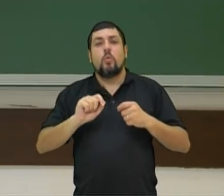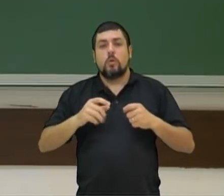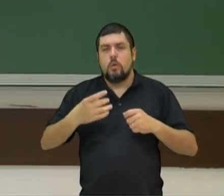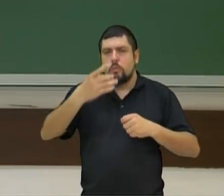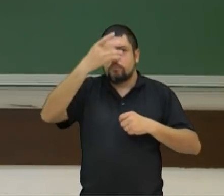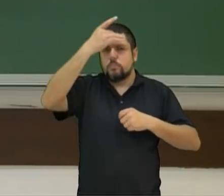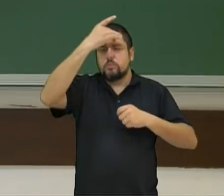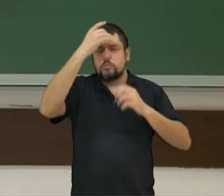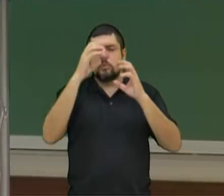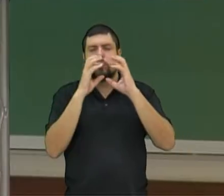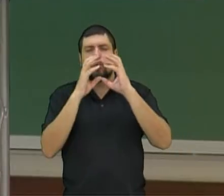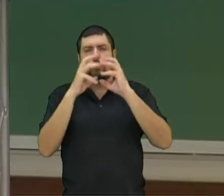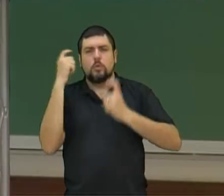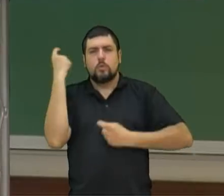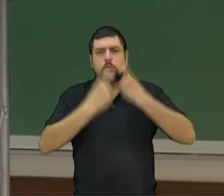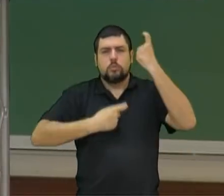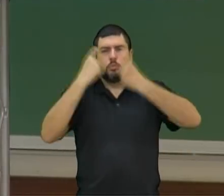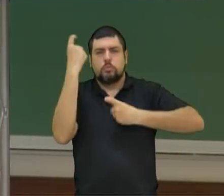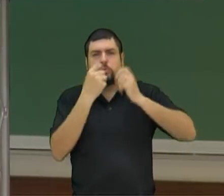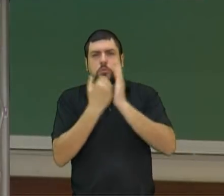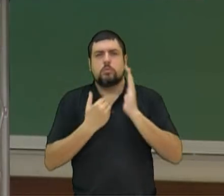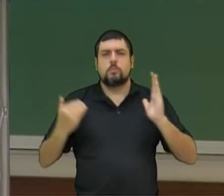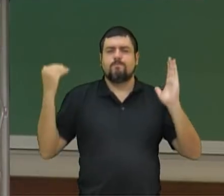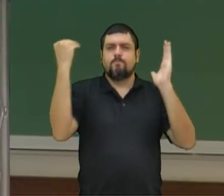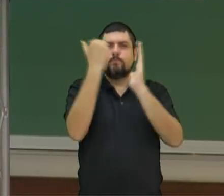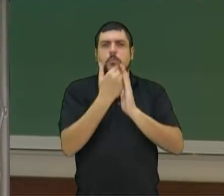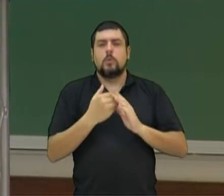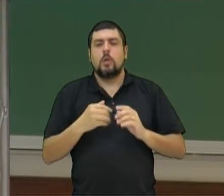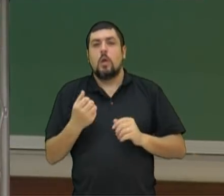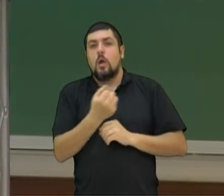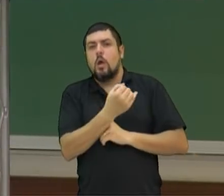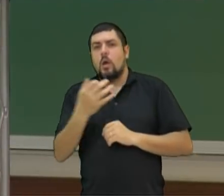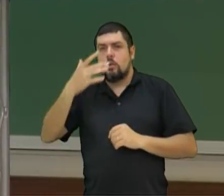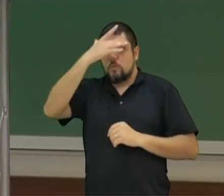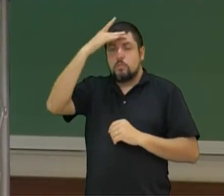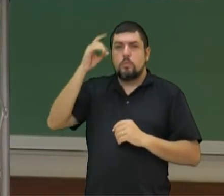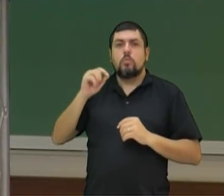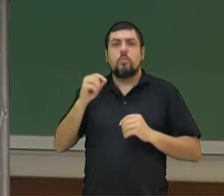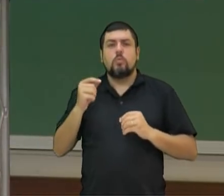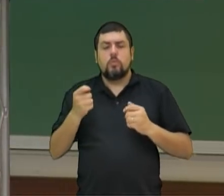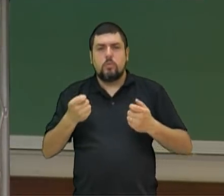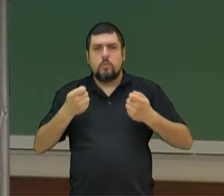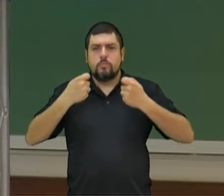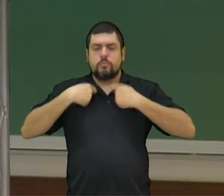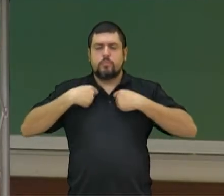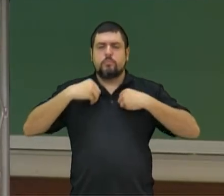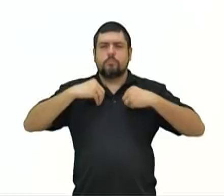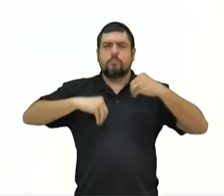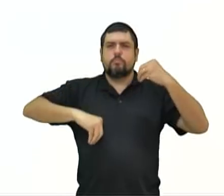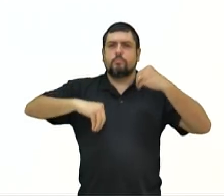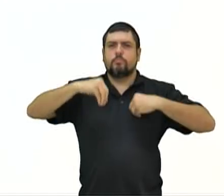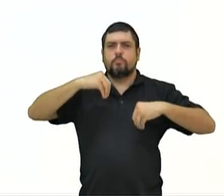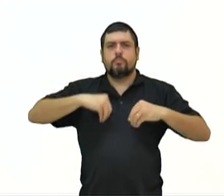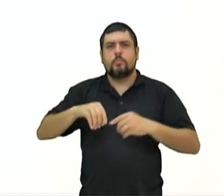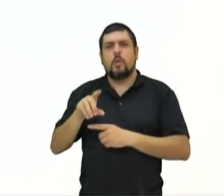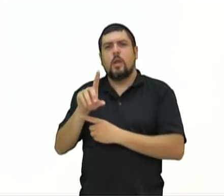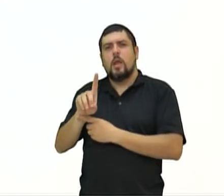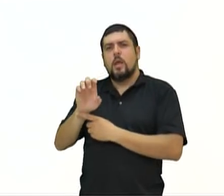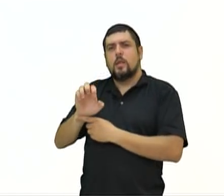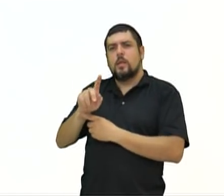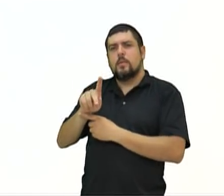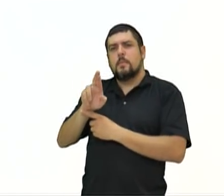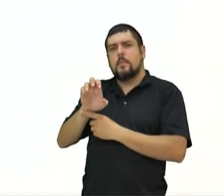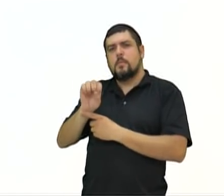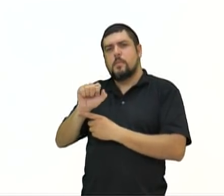nosso sistema nervoso e algumas pessoas, infelizmente, podem ficar em depressão. Outras desordens